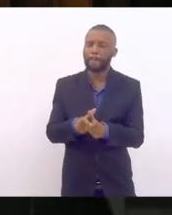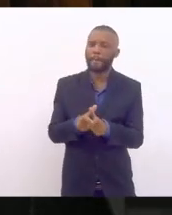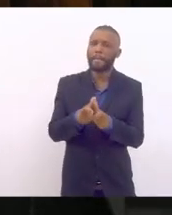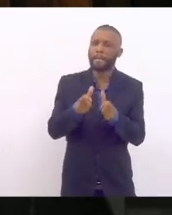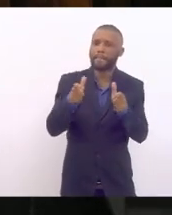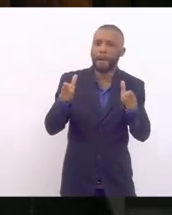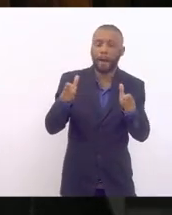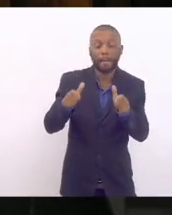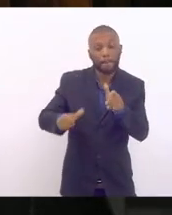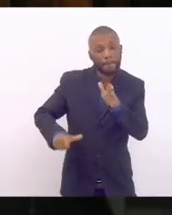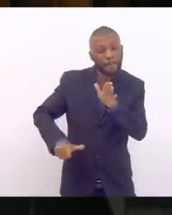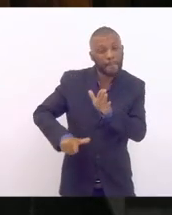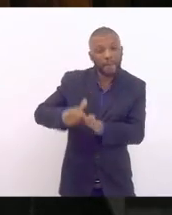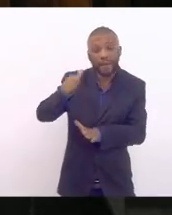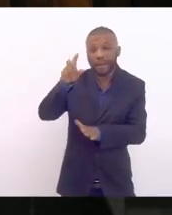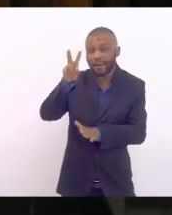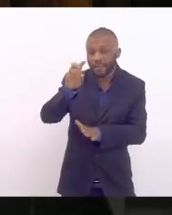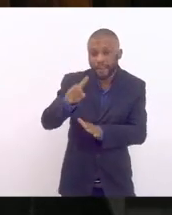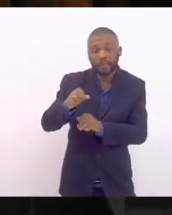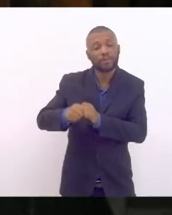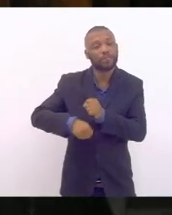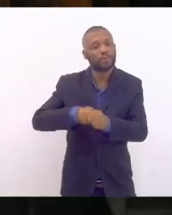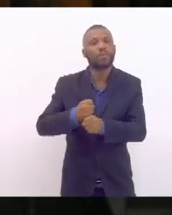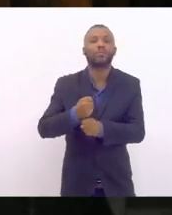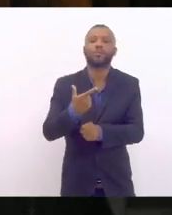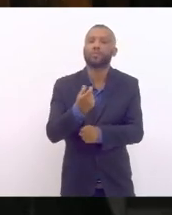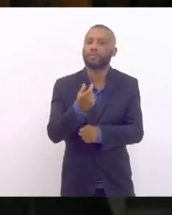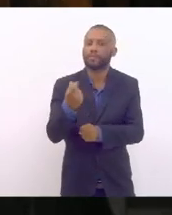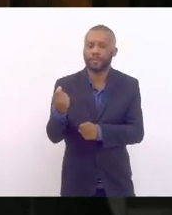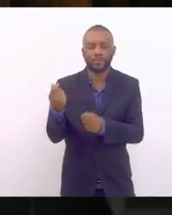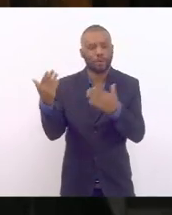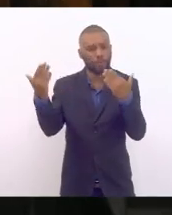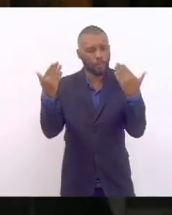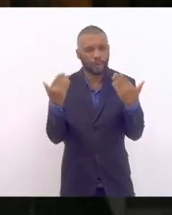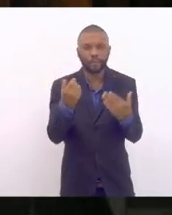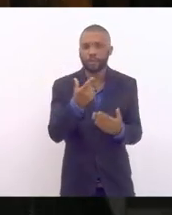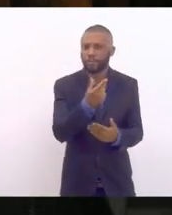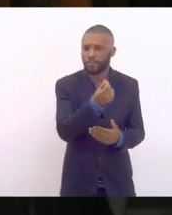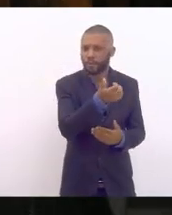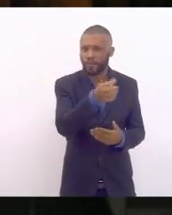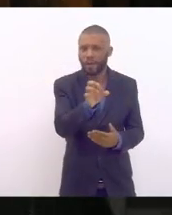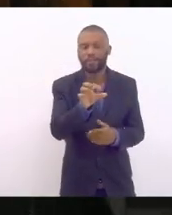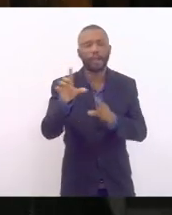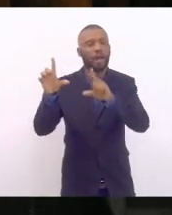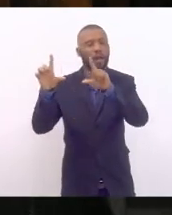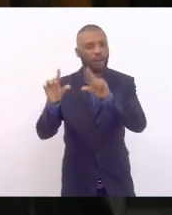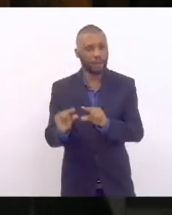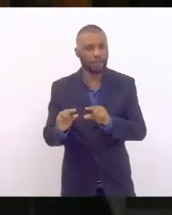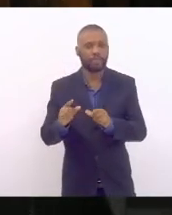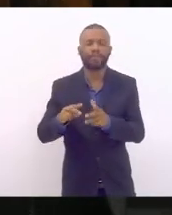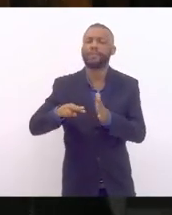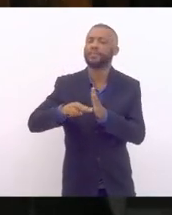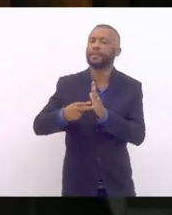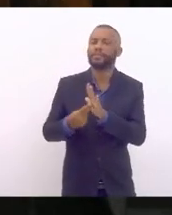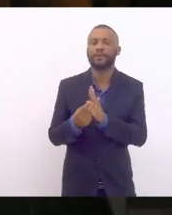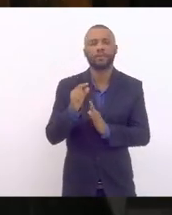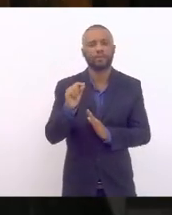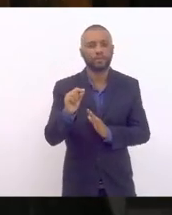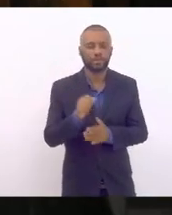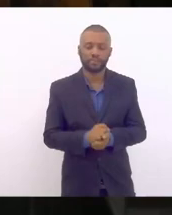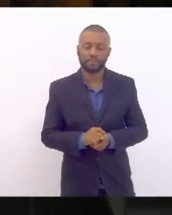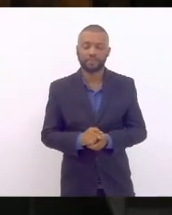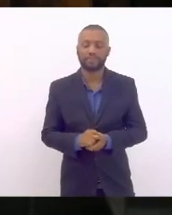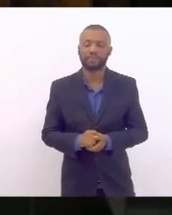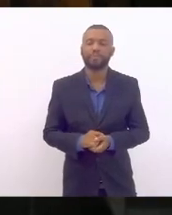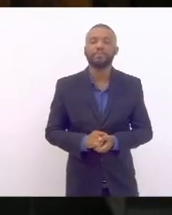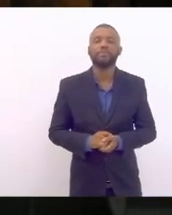pela primeira vez em 2020 com relação 2019 que saiu isso significa o quê que os